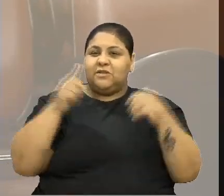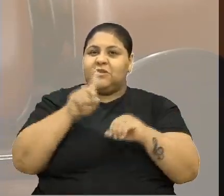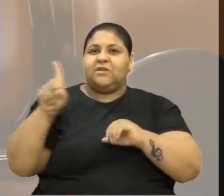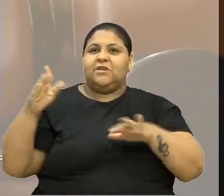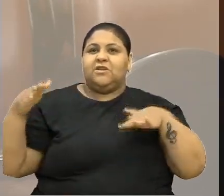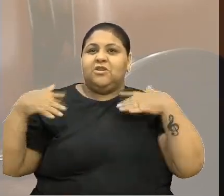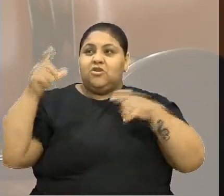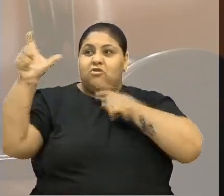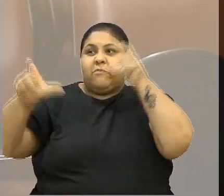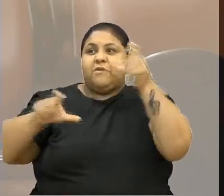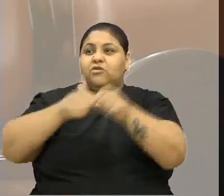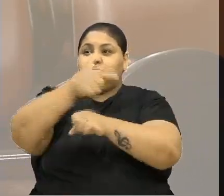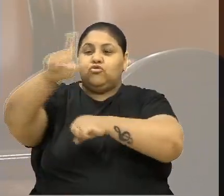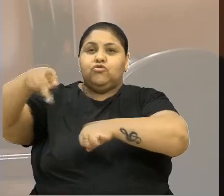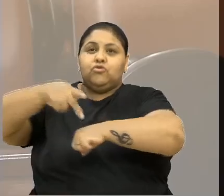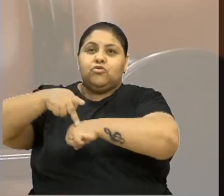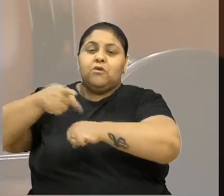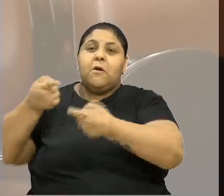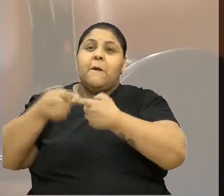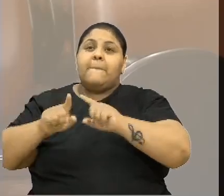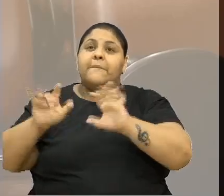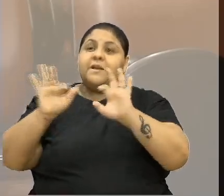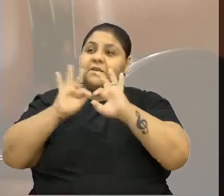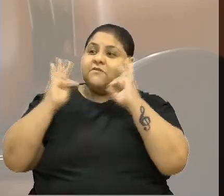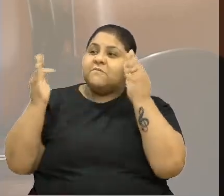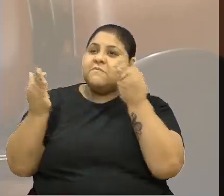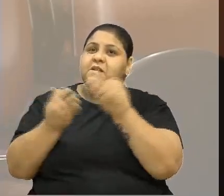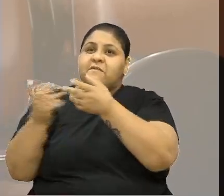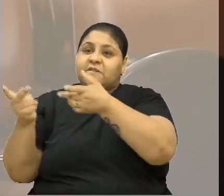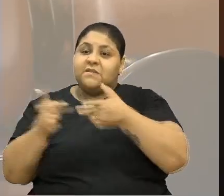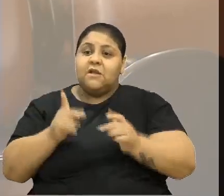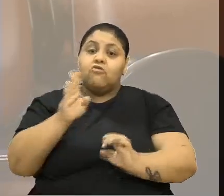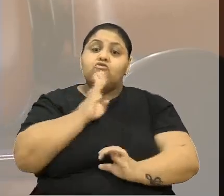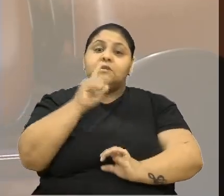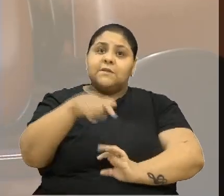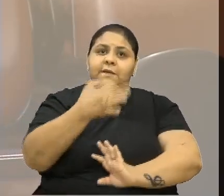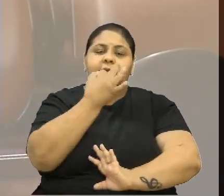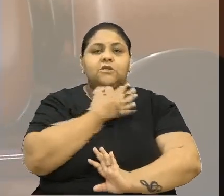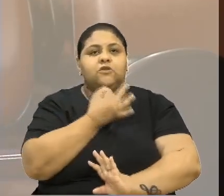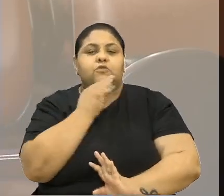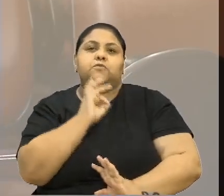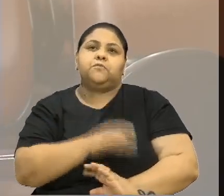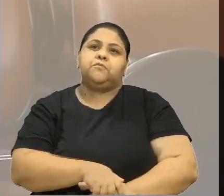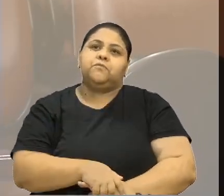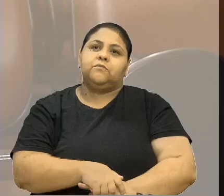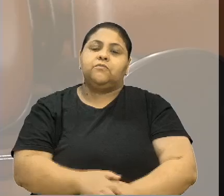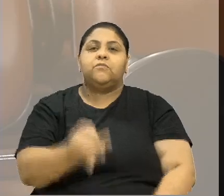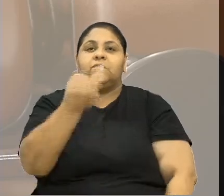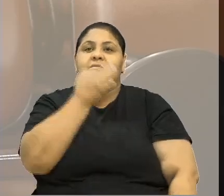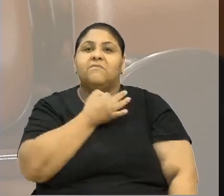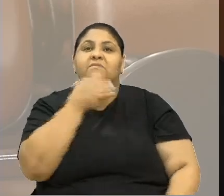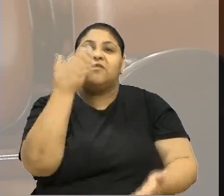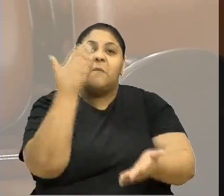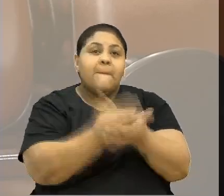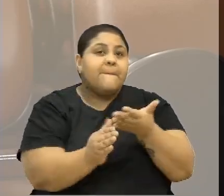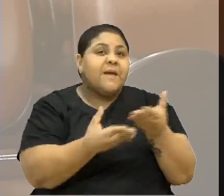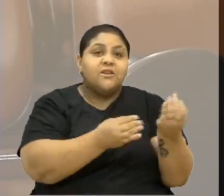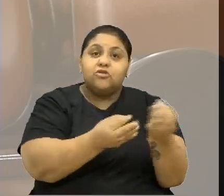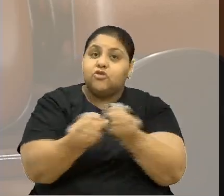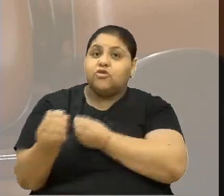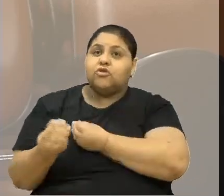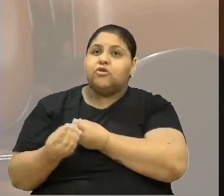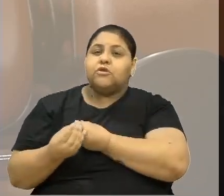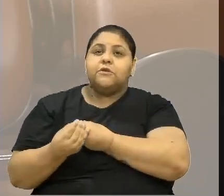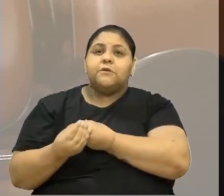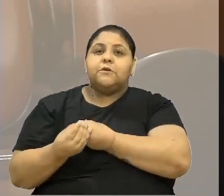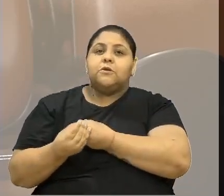de pessoas que vêm de outros países, mas de parentes que vêm visitar e conhecer a nossa cidade. Caxias do Sul perde muitas vezes o time